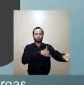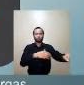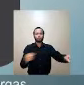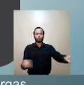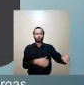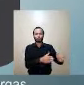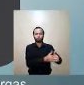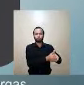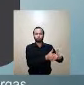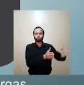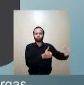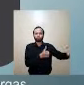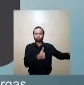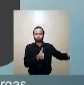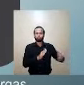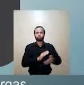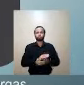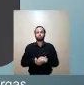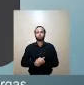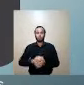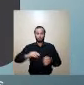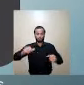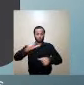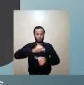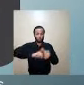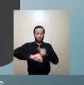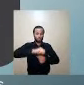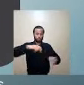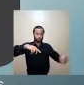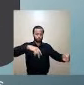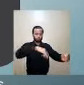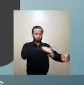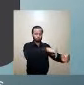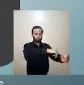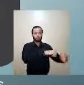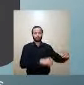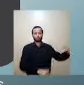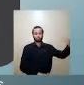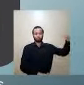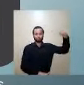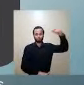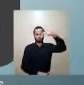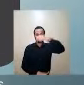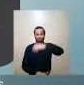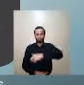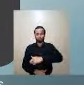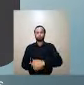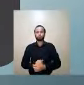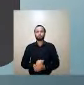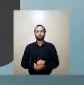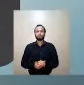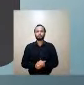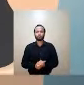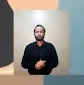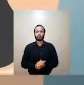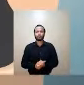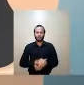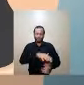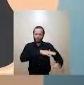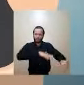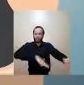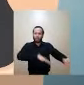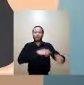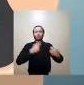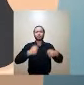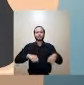do viaduto da Constantino Neri, com Dacia Vargas. Sem falar da substituição de faixa de pedestres por passarela. Essa é uma área que precisa